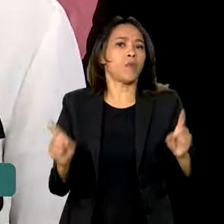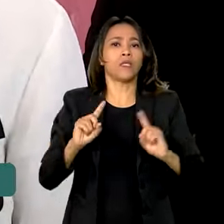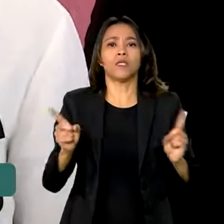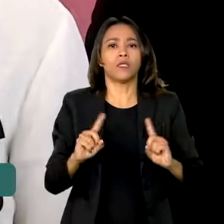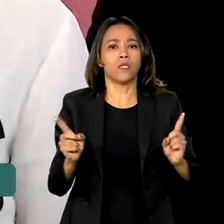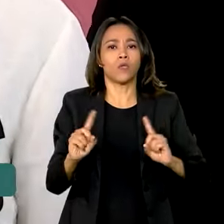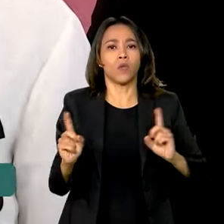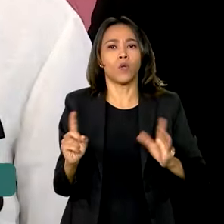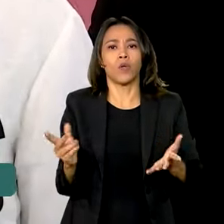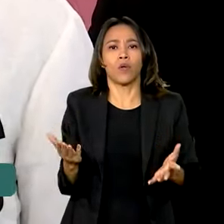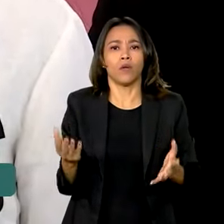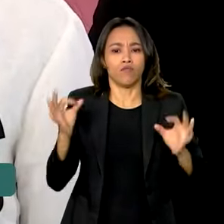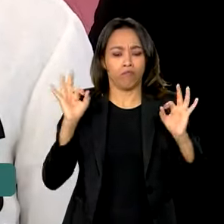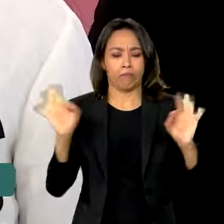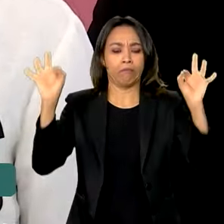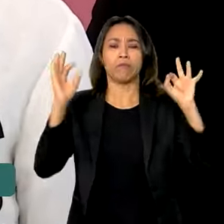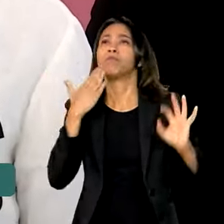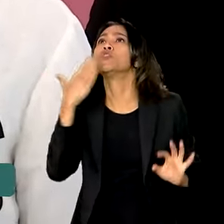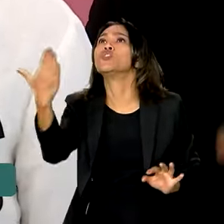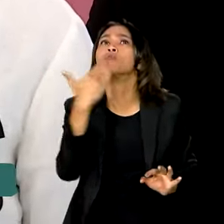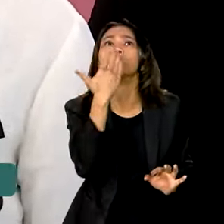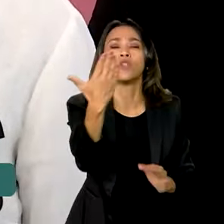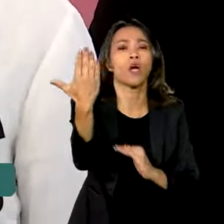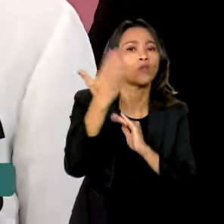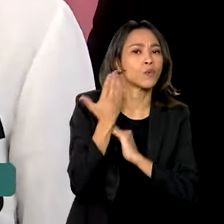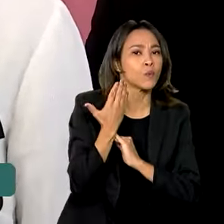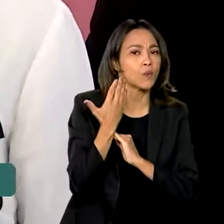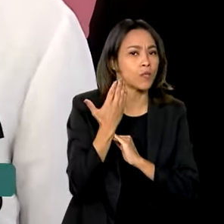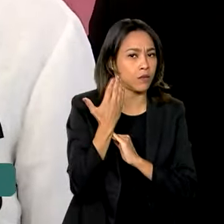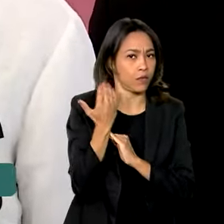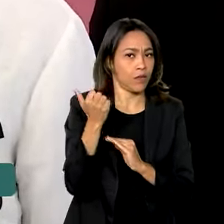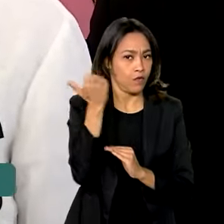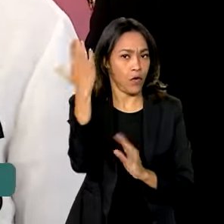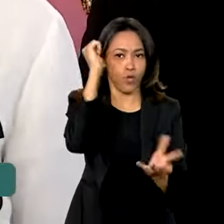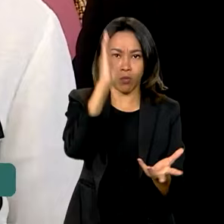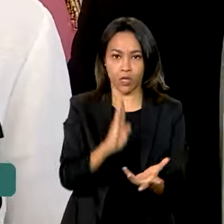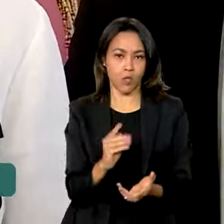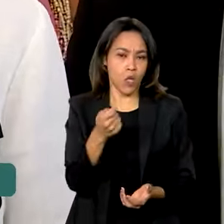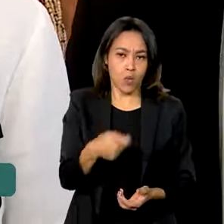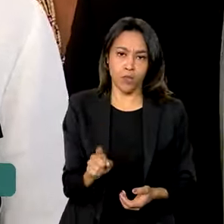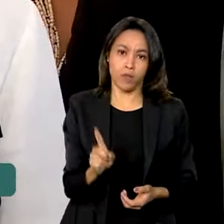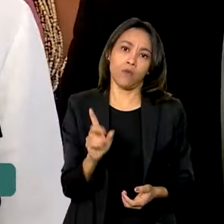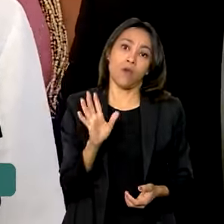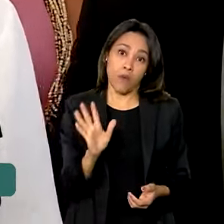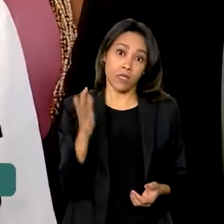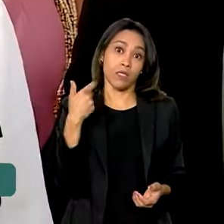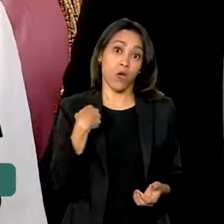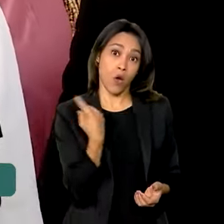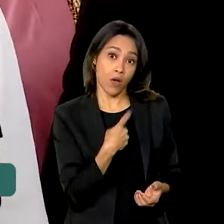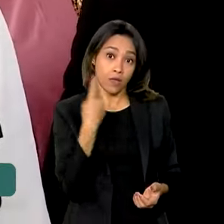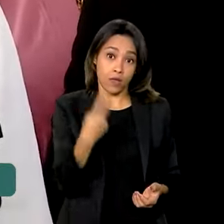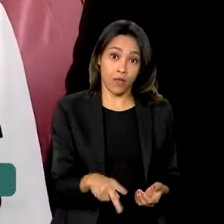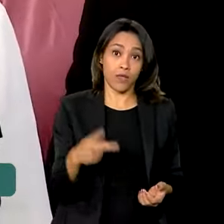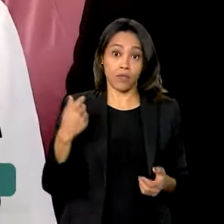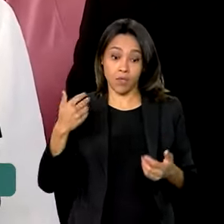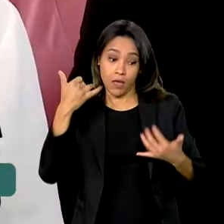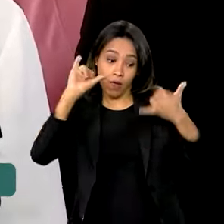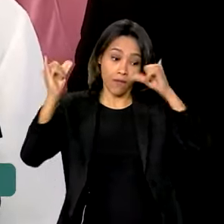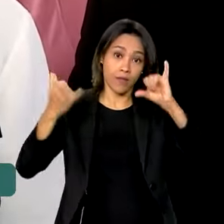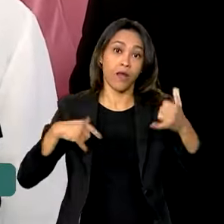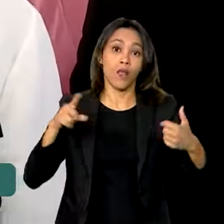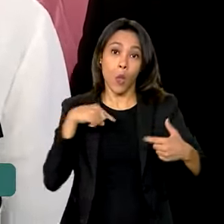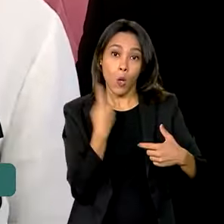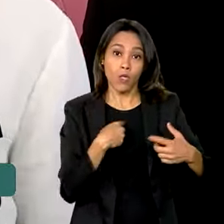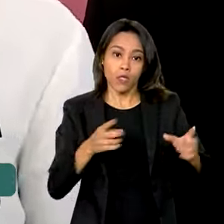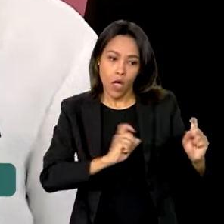necessidade concreta de pedir esse reforço, mas nós temos que agir de forma previdente. Como eu disse, nós fazemos a gestão